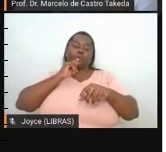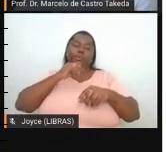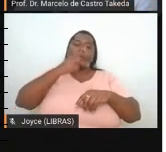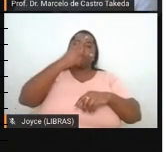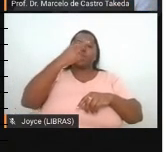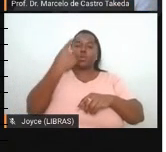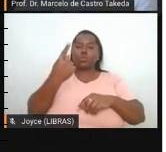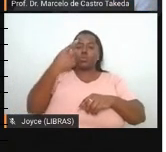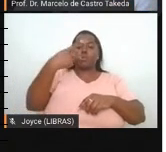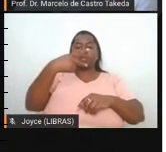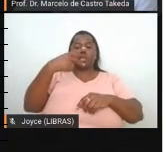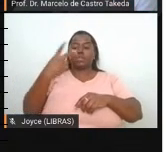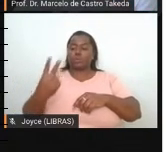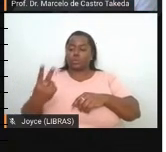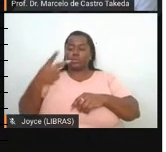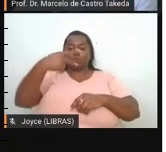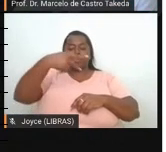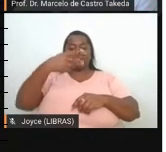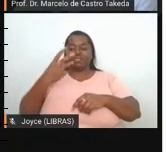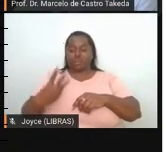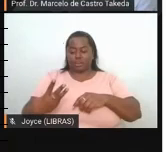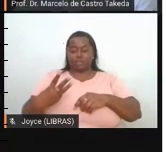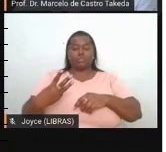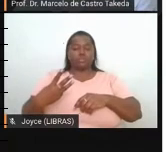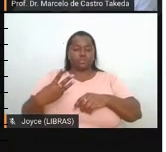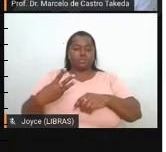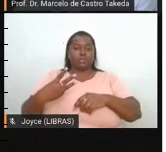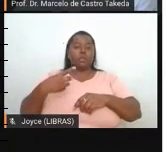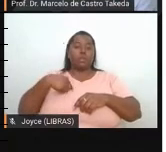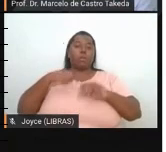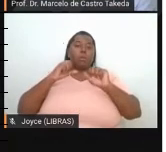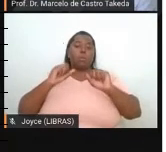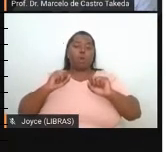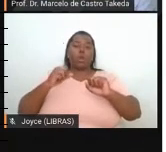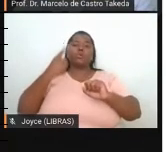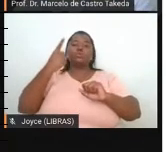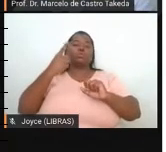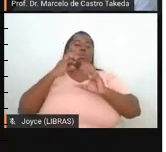e P3, eu posso dizer que eu vou descartar uma nota. Ele vai